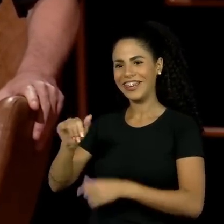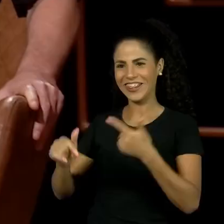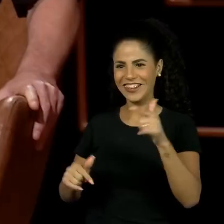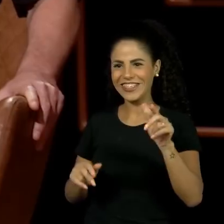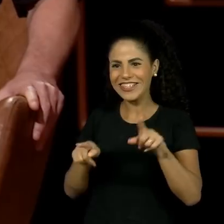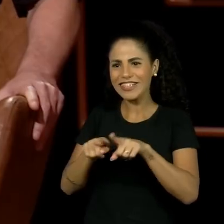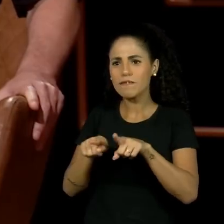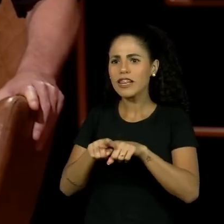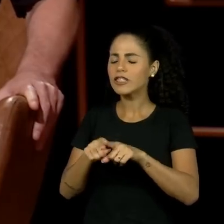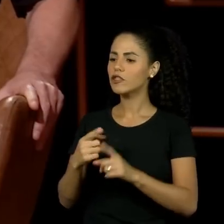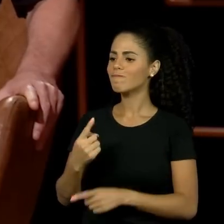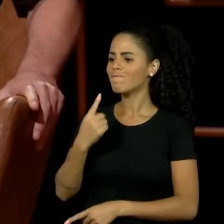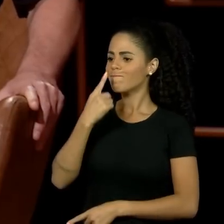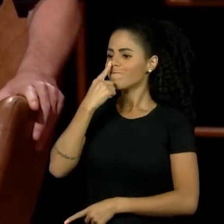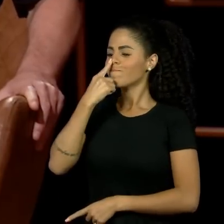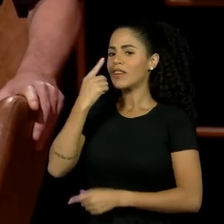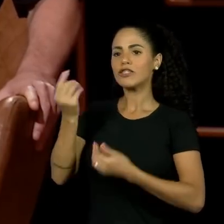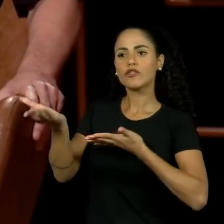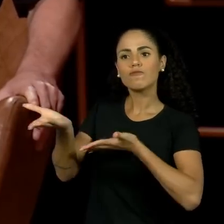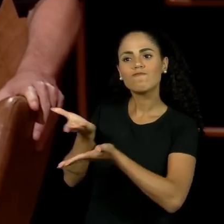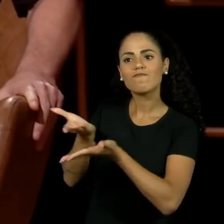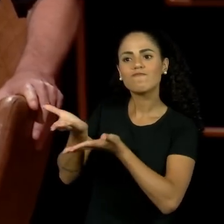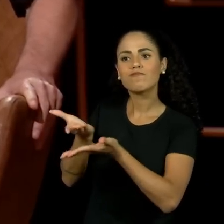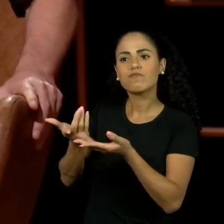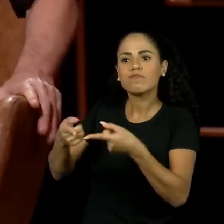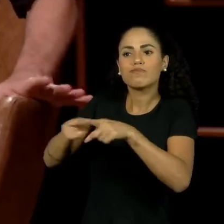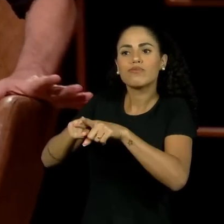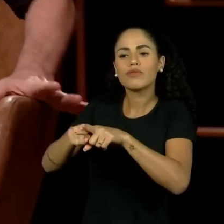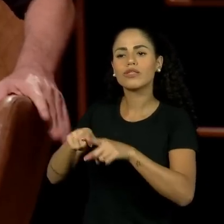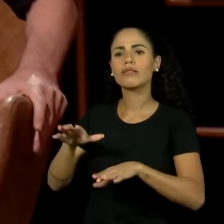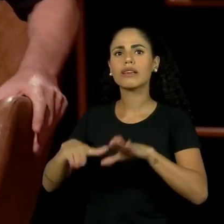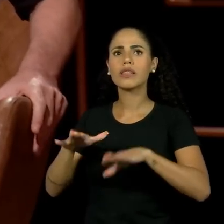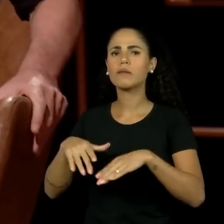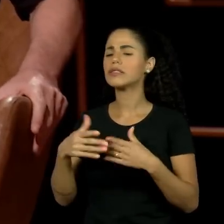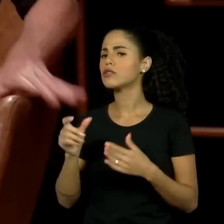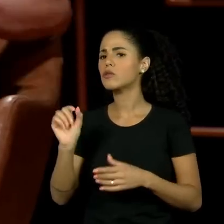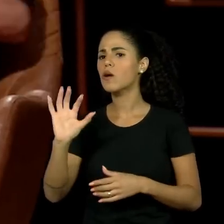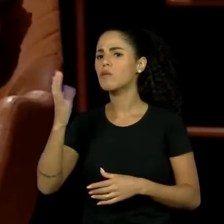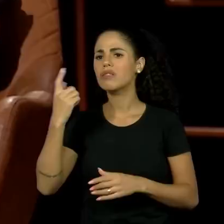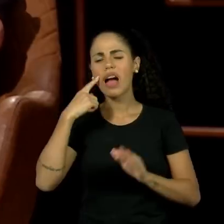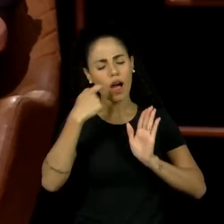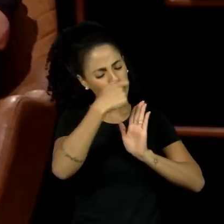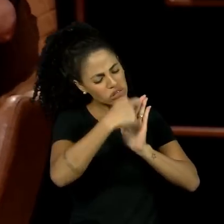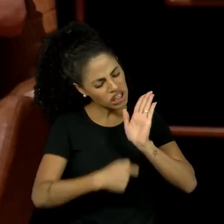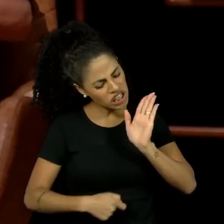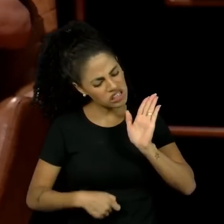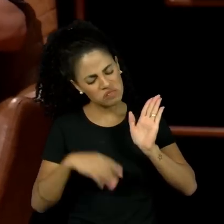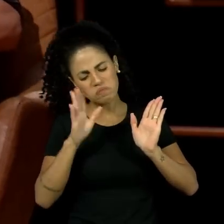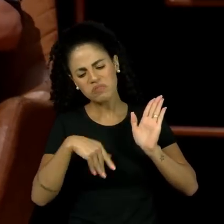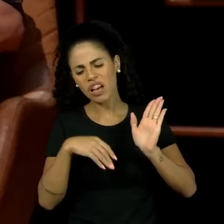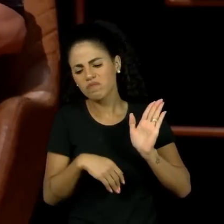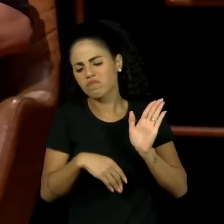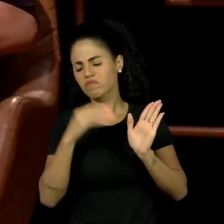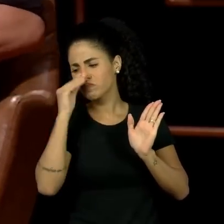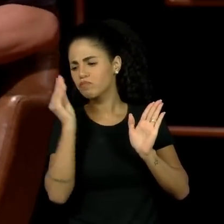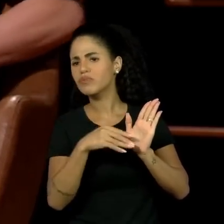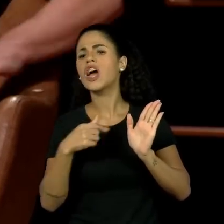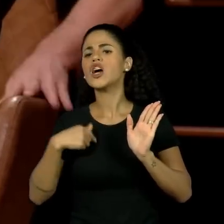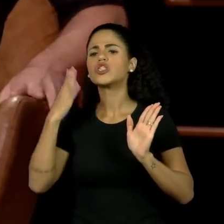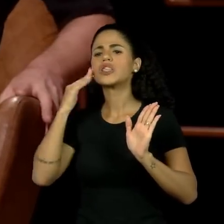tanta intimidade e tanta parceria que às vezes a gente nem ligava muito para o texto. A gente sabia o assunto da